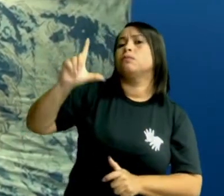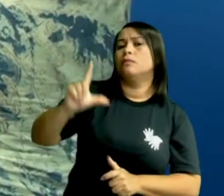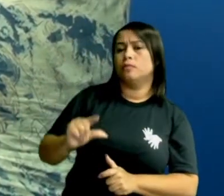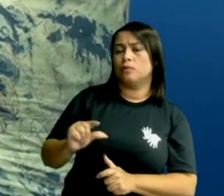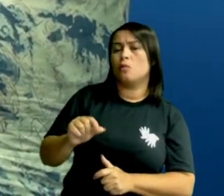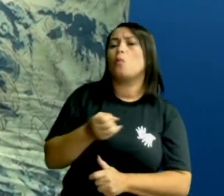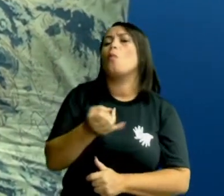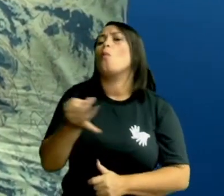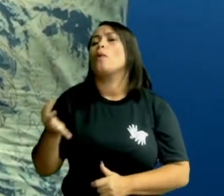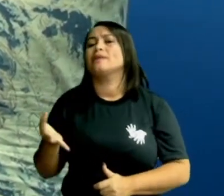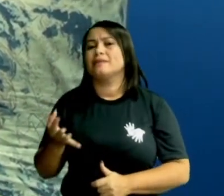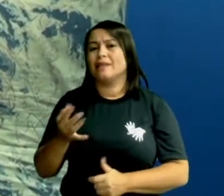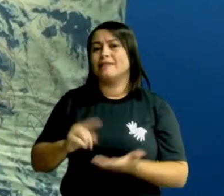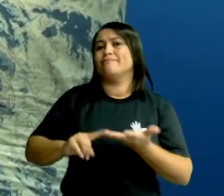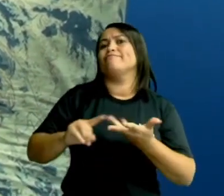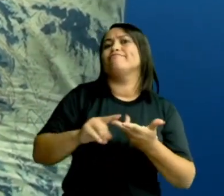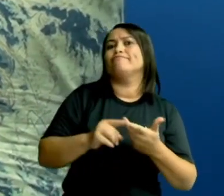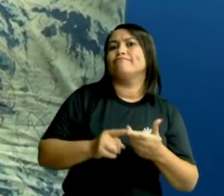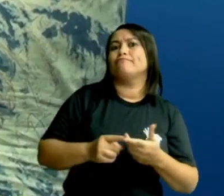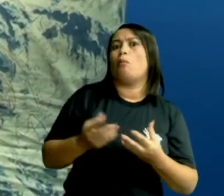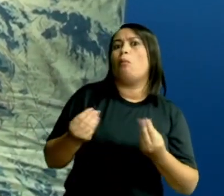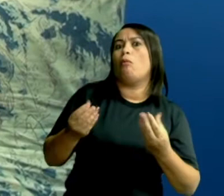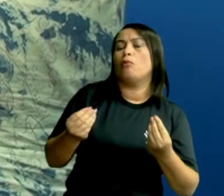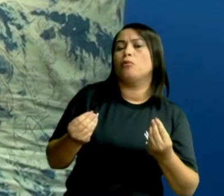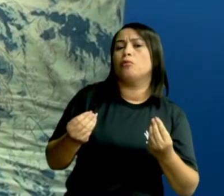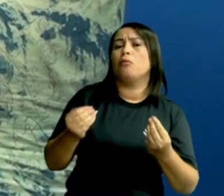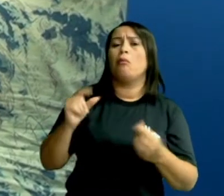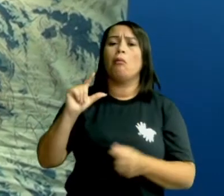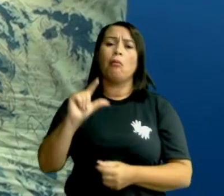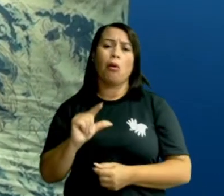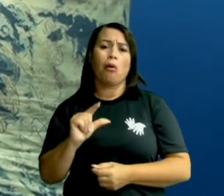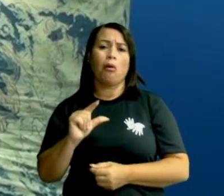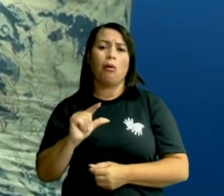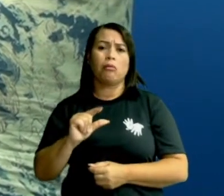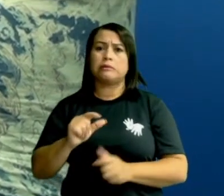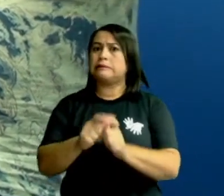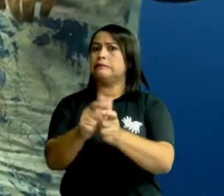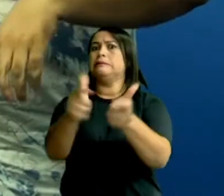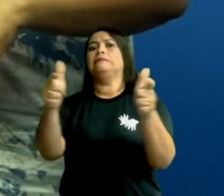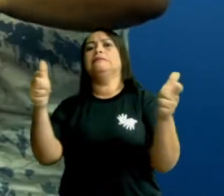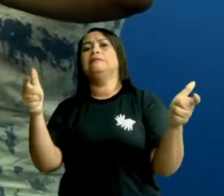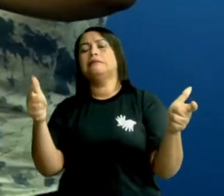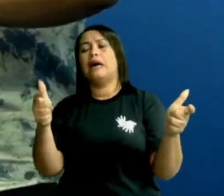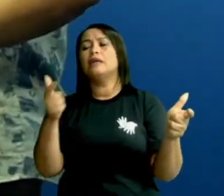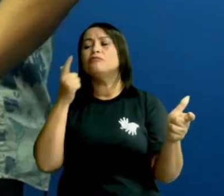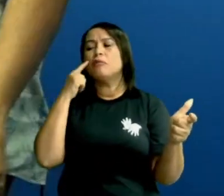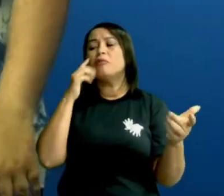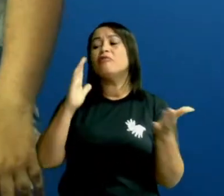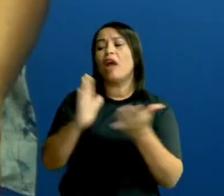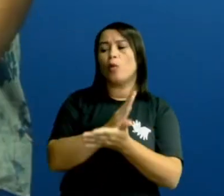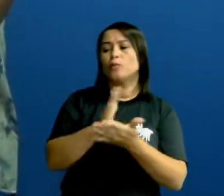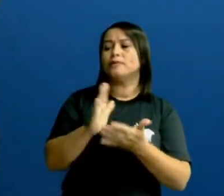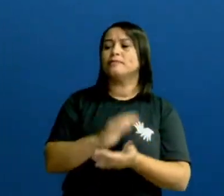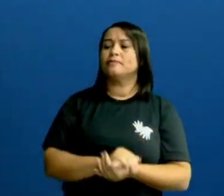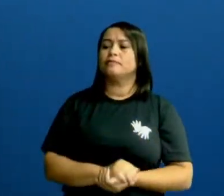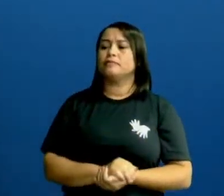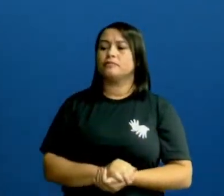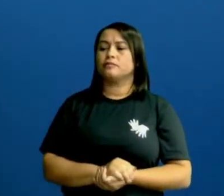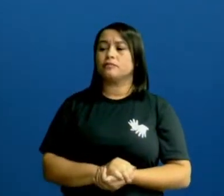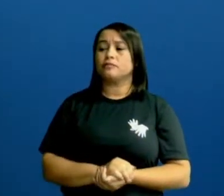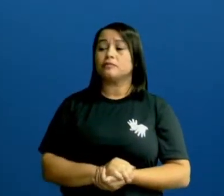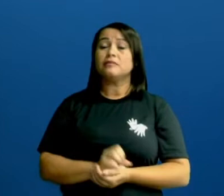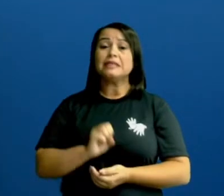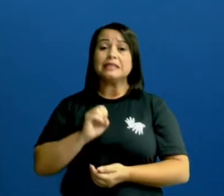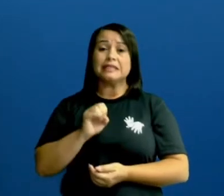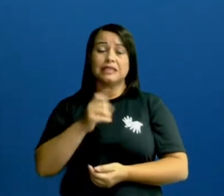que quantidade. Muito, pouco, demasiado. Vamos ver alguns exemplos. Se